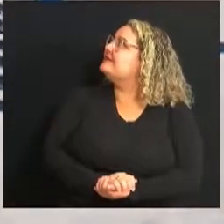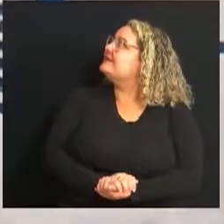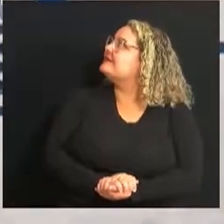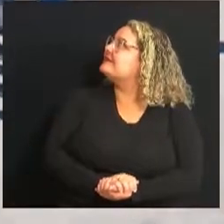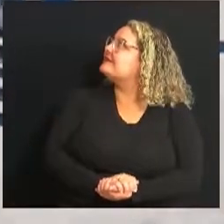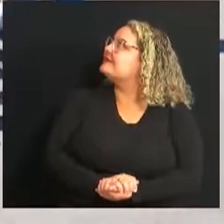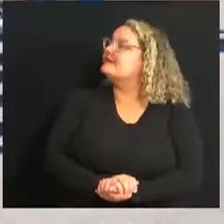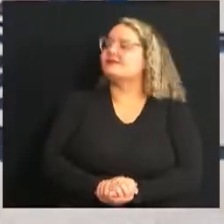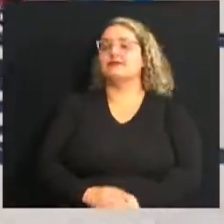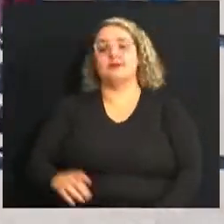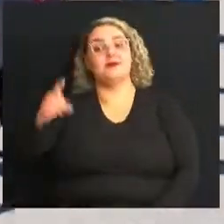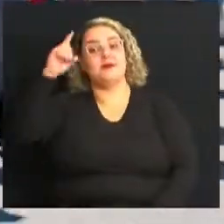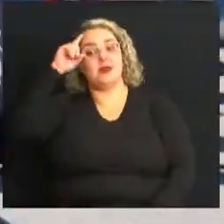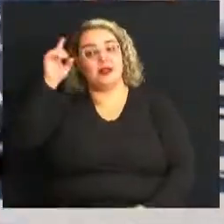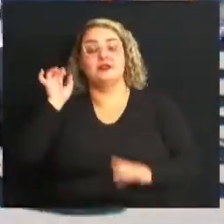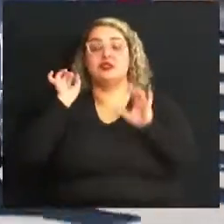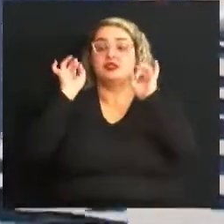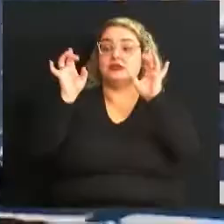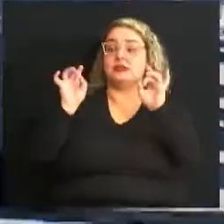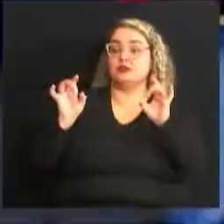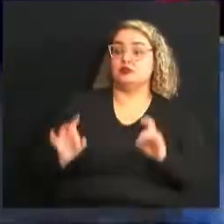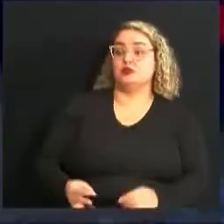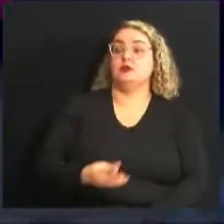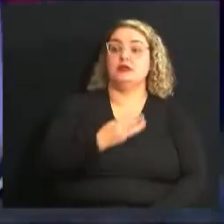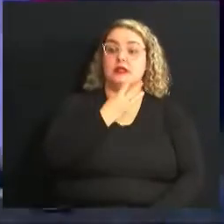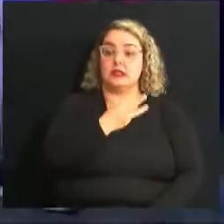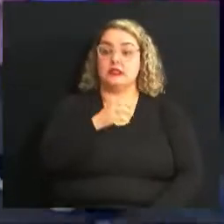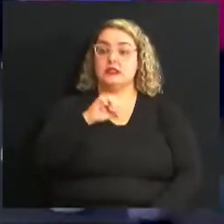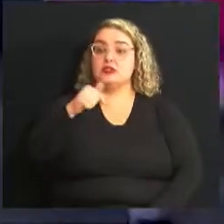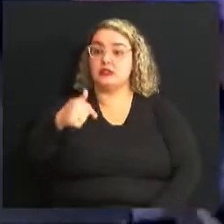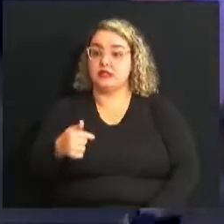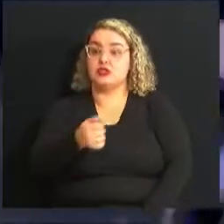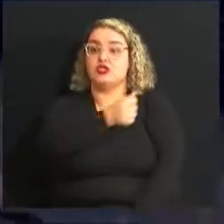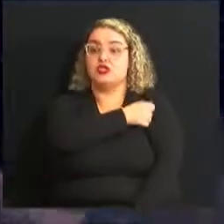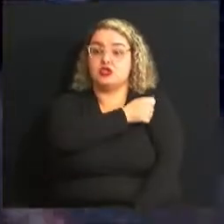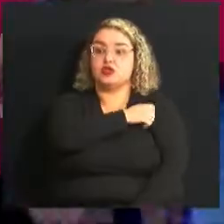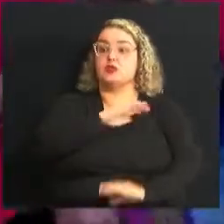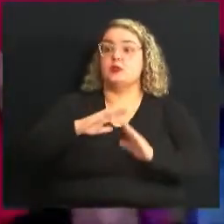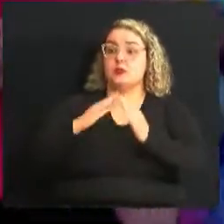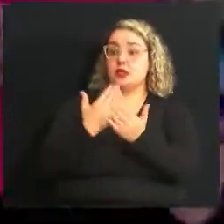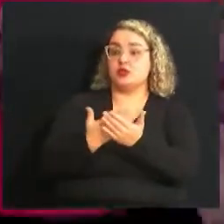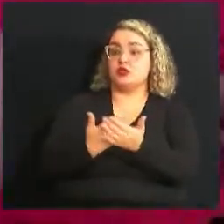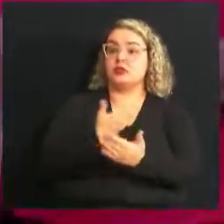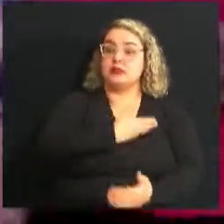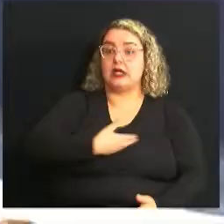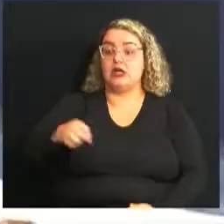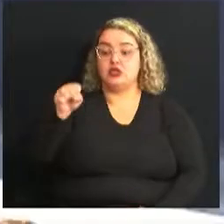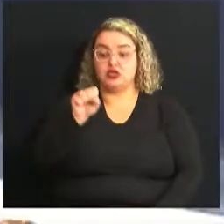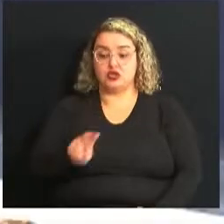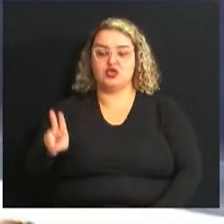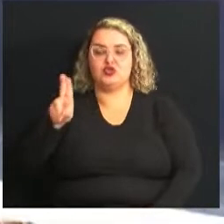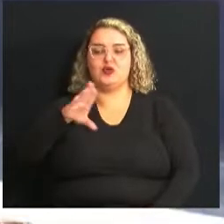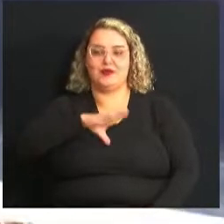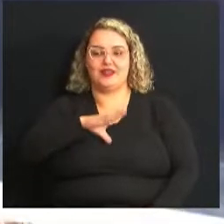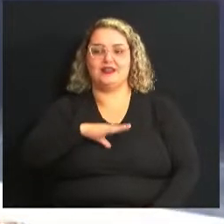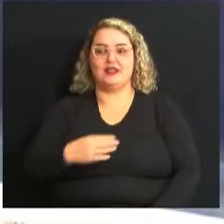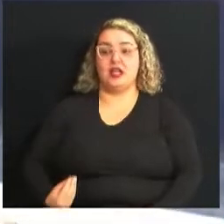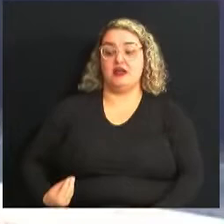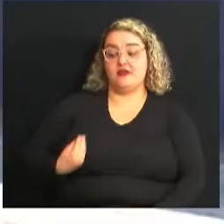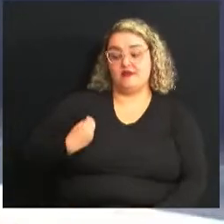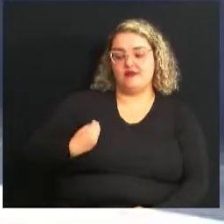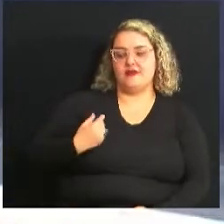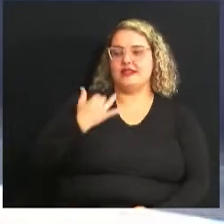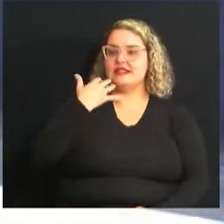Um dia muito especial para os 307 alunos de uma escola estadual de Sumaré que conheceram o projeto Vidas e Cores do